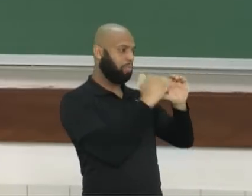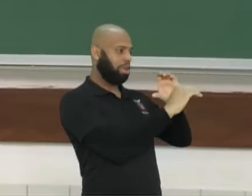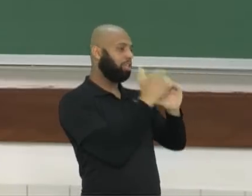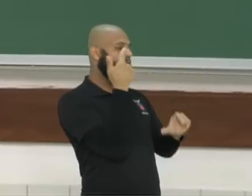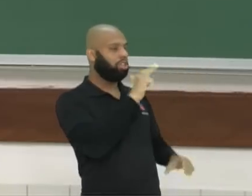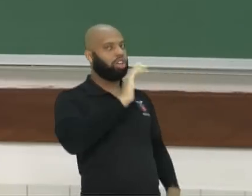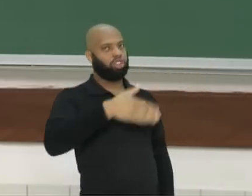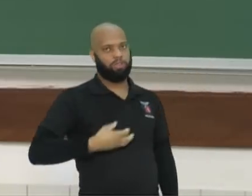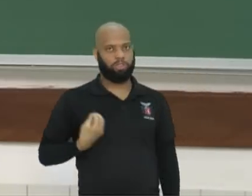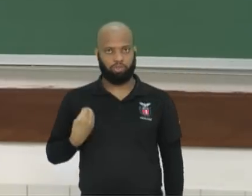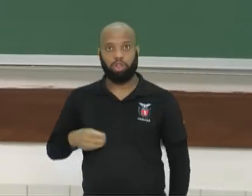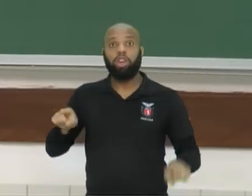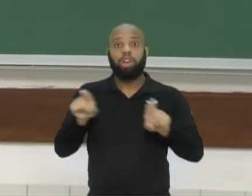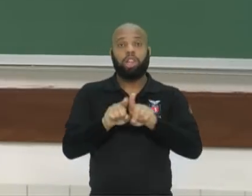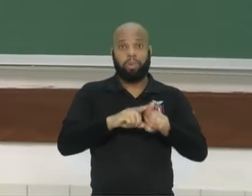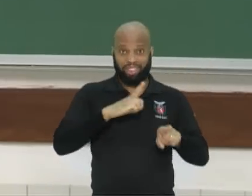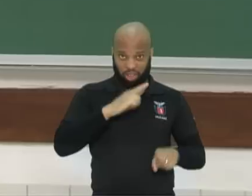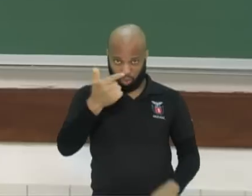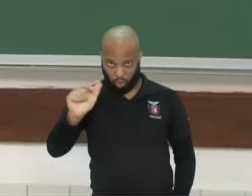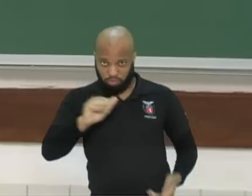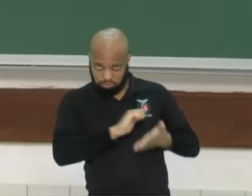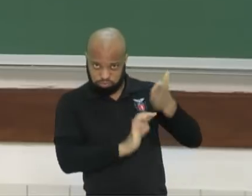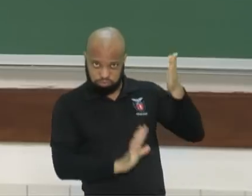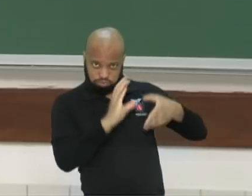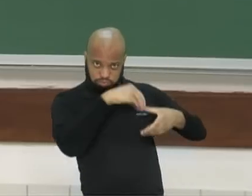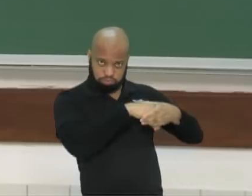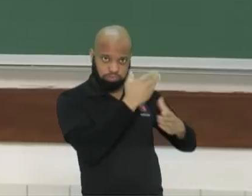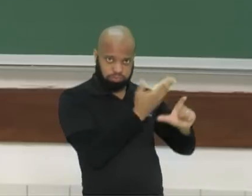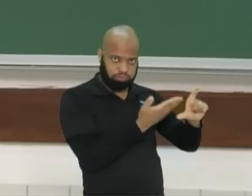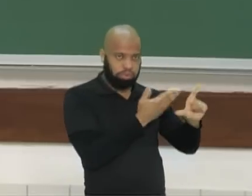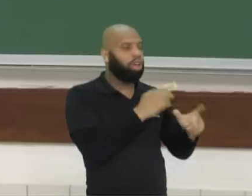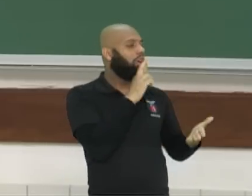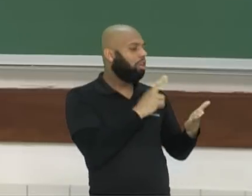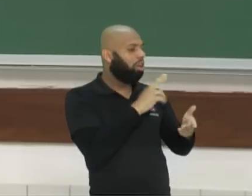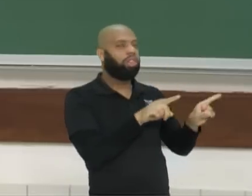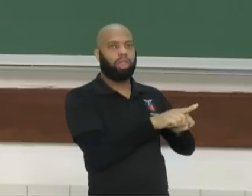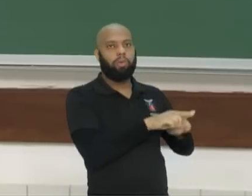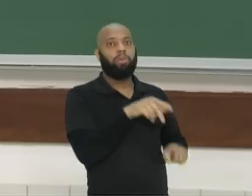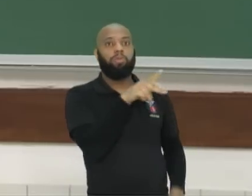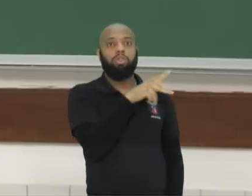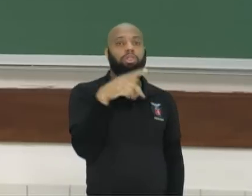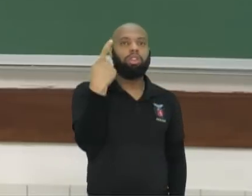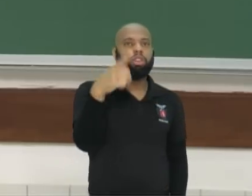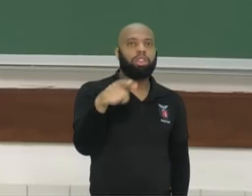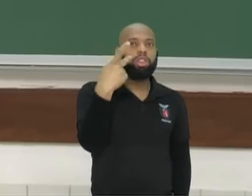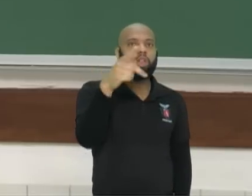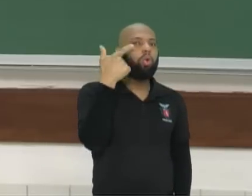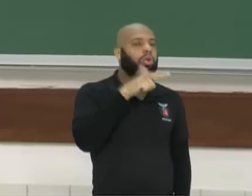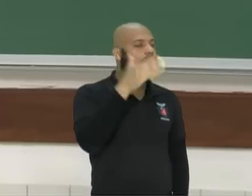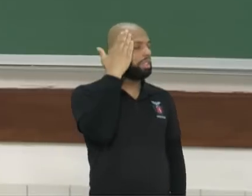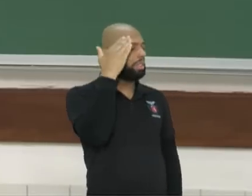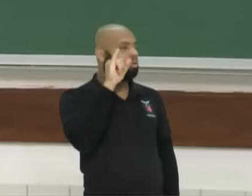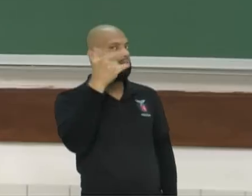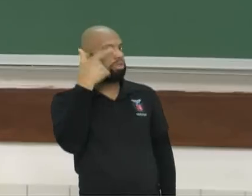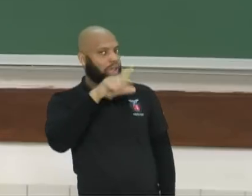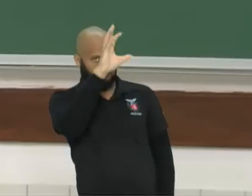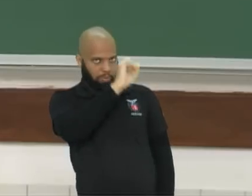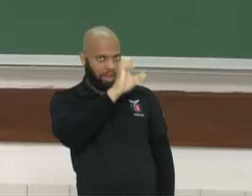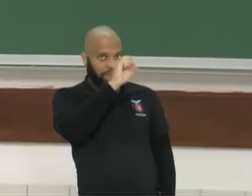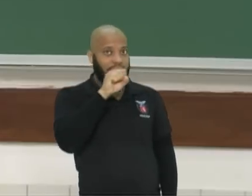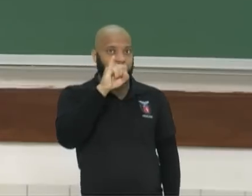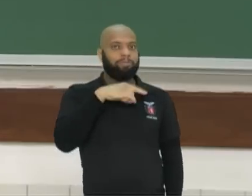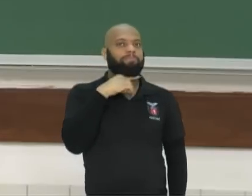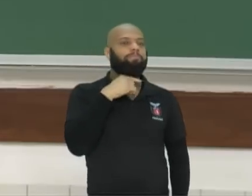ali. Também façam as outras atividades do aplicativo para que o professor acompanhe o rendimento de vocês. Aquele aluno que está com dificuldade